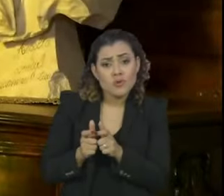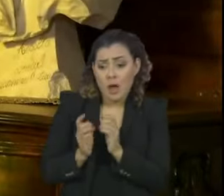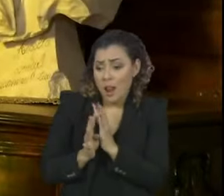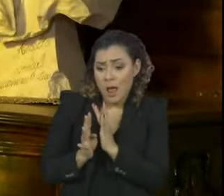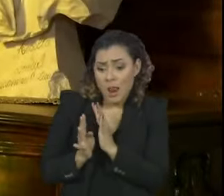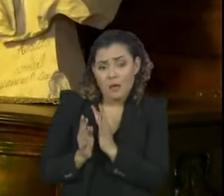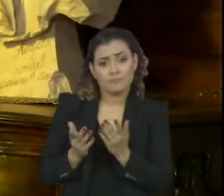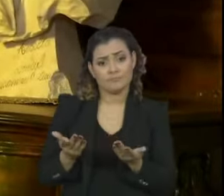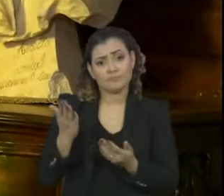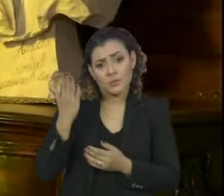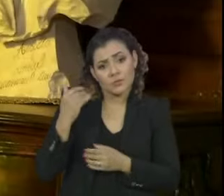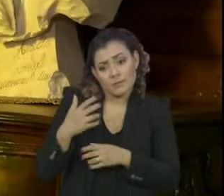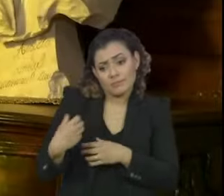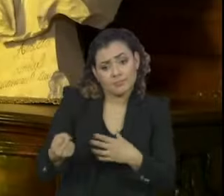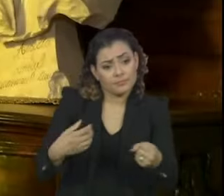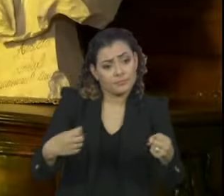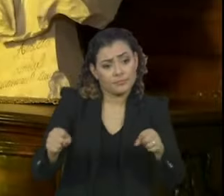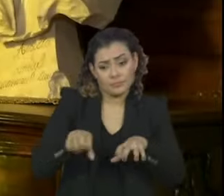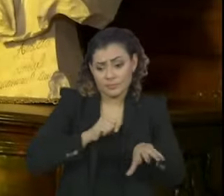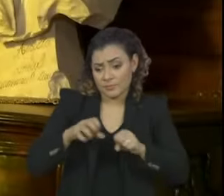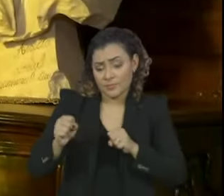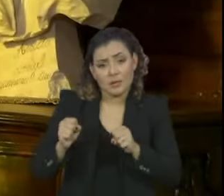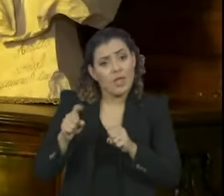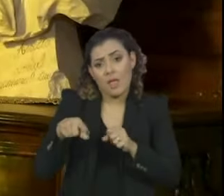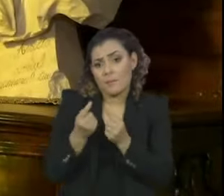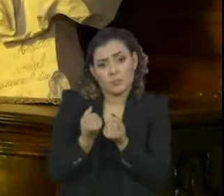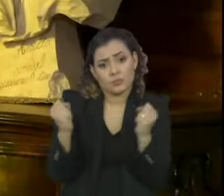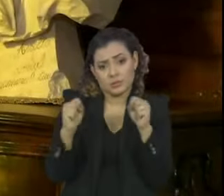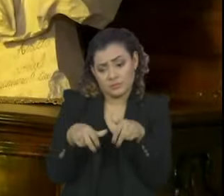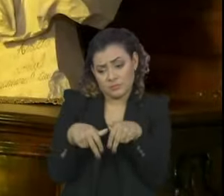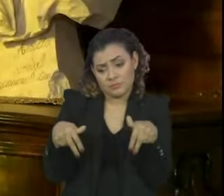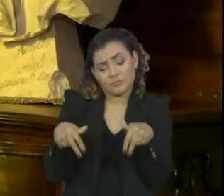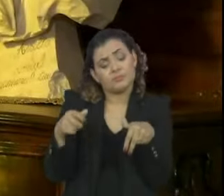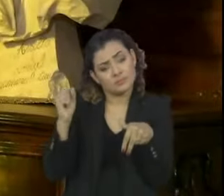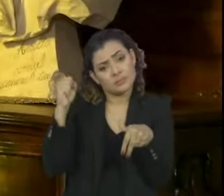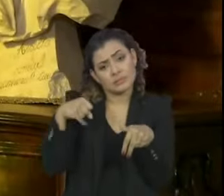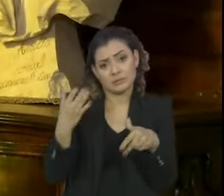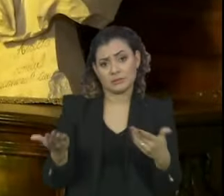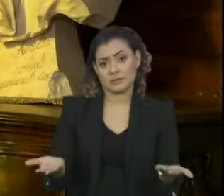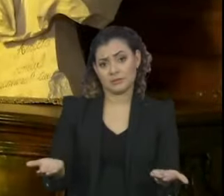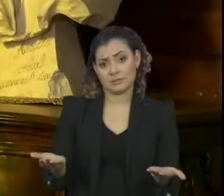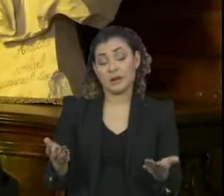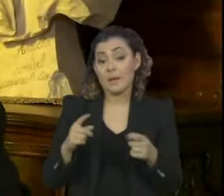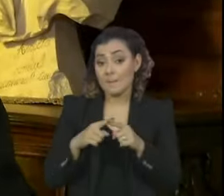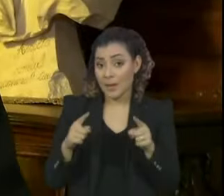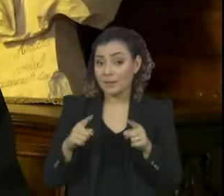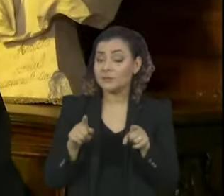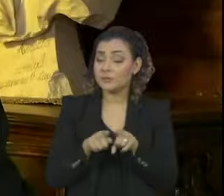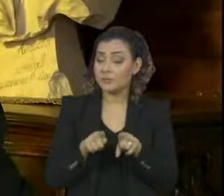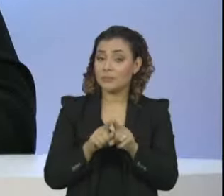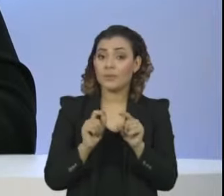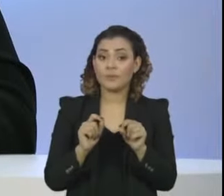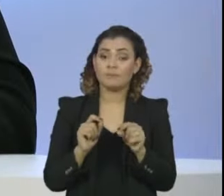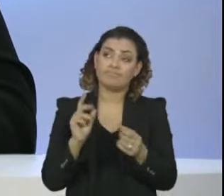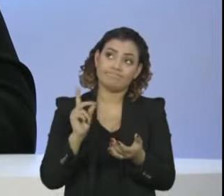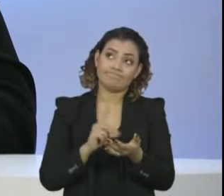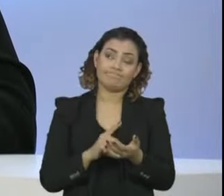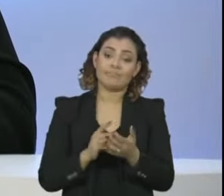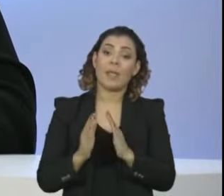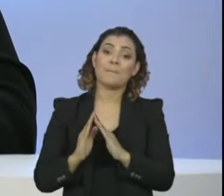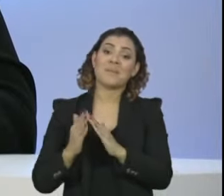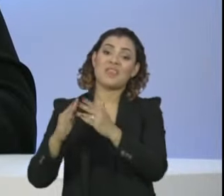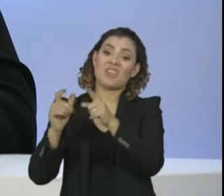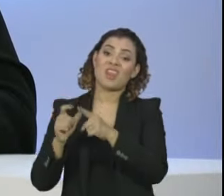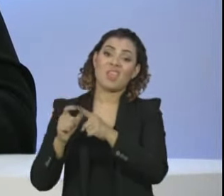torna quase impossível que haja realmente um distanciamento como seria desejável da mesma forma nas nossas enormes